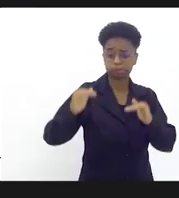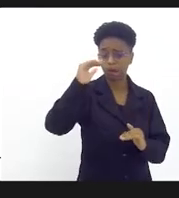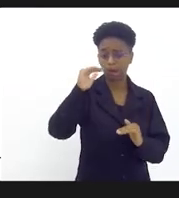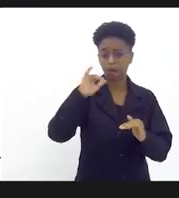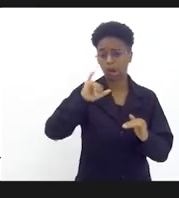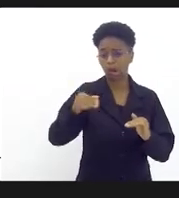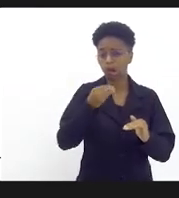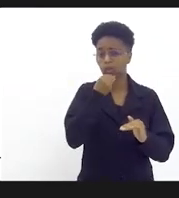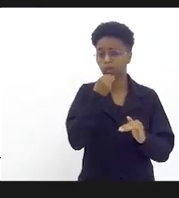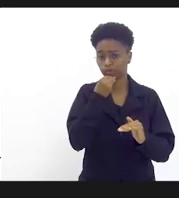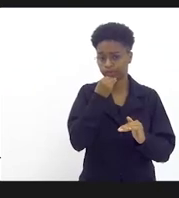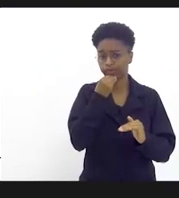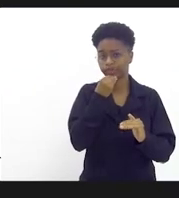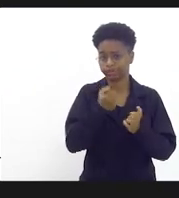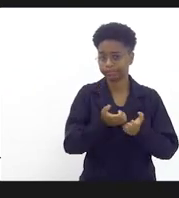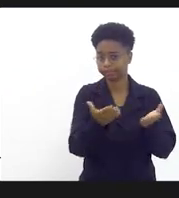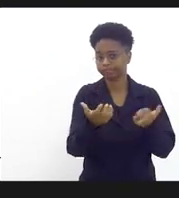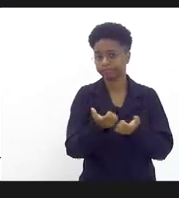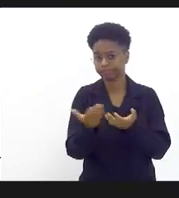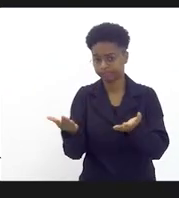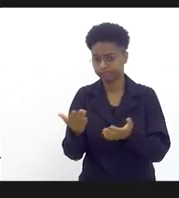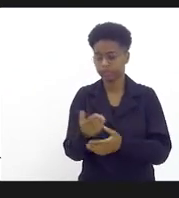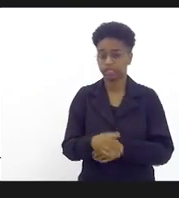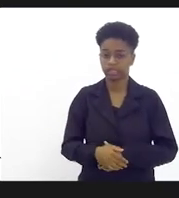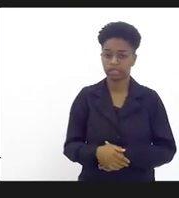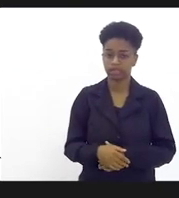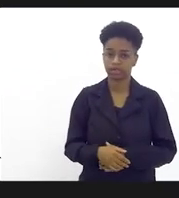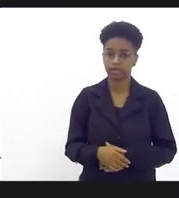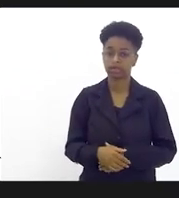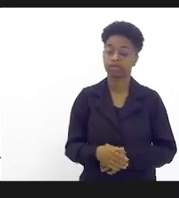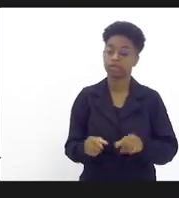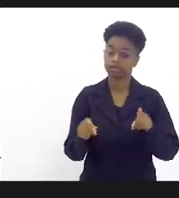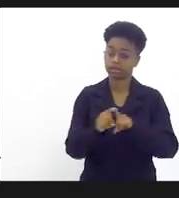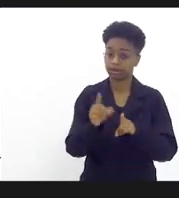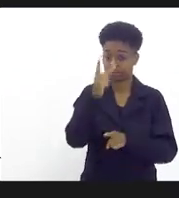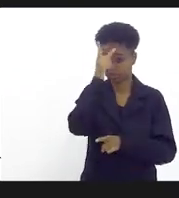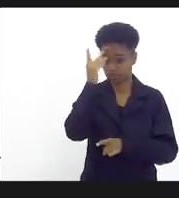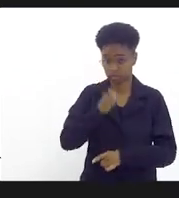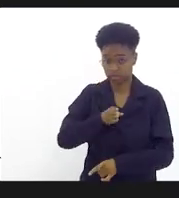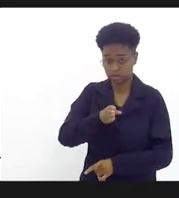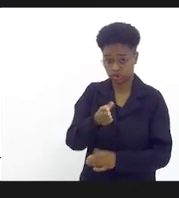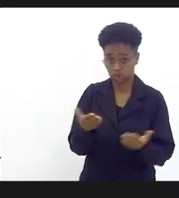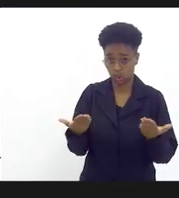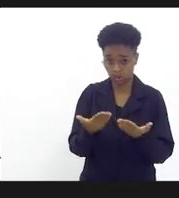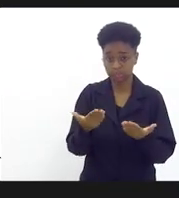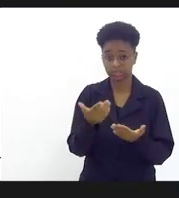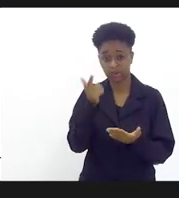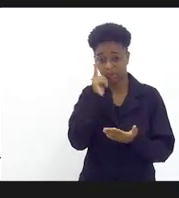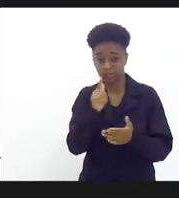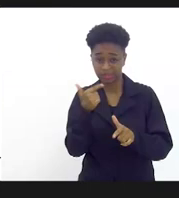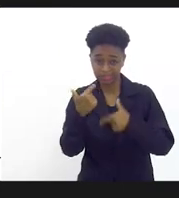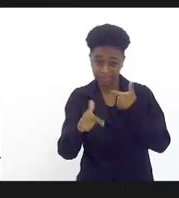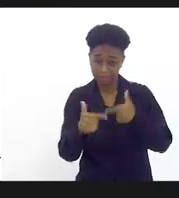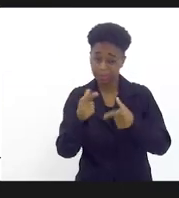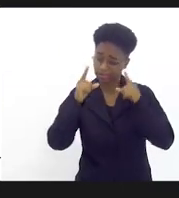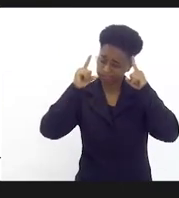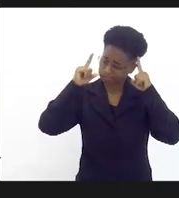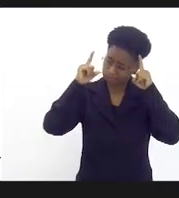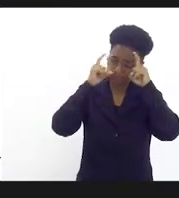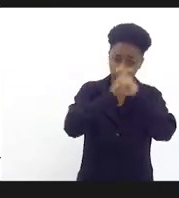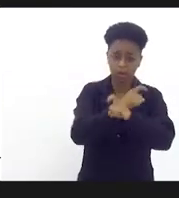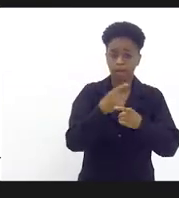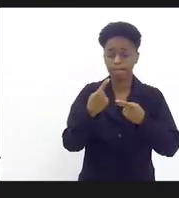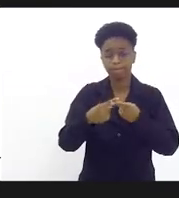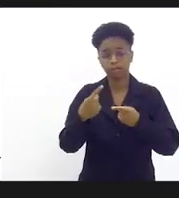de oferecimento de oportunidades, entendeu? Até para as pessoas cis, hoje em dia, para arrumar um emprego, está sendo extremamente difícil,